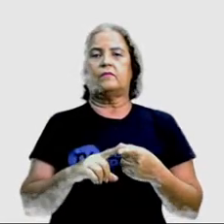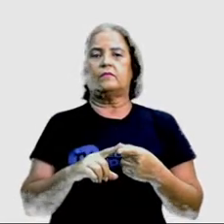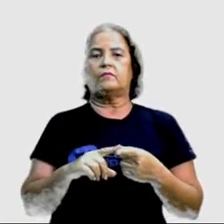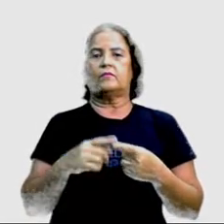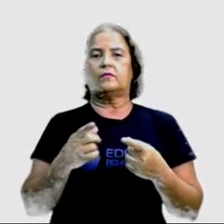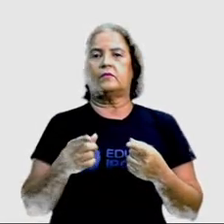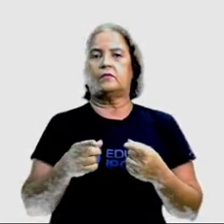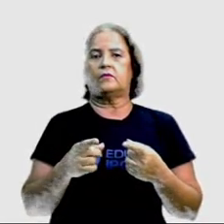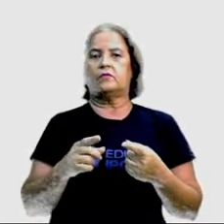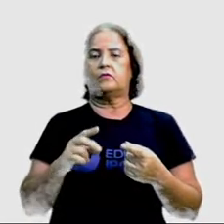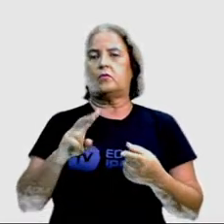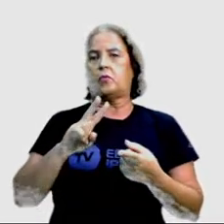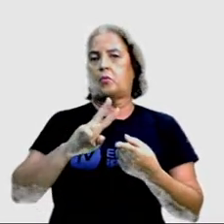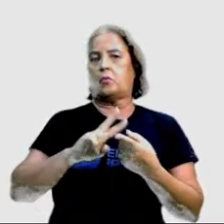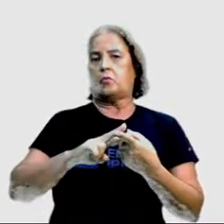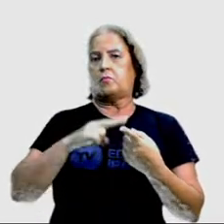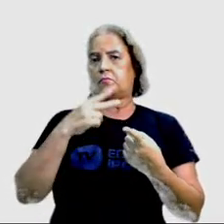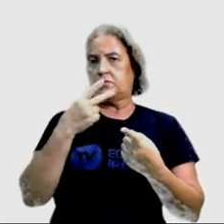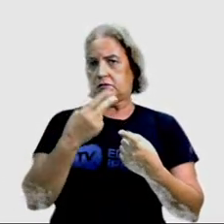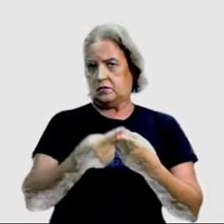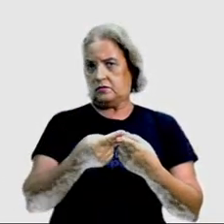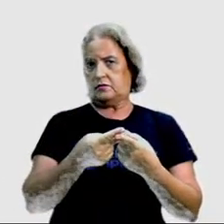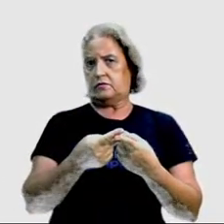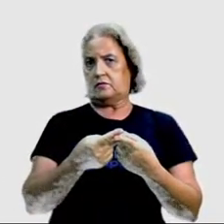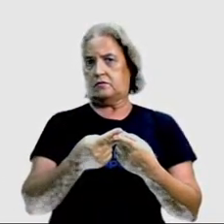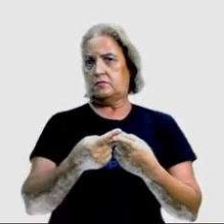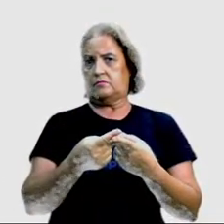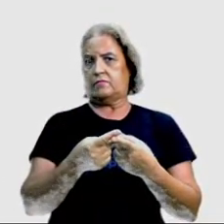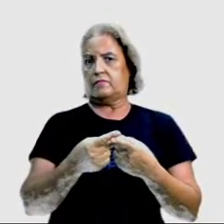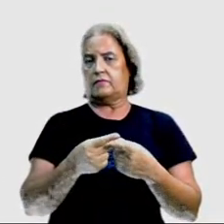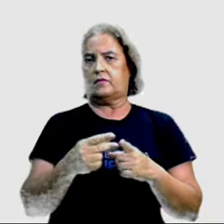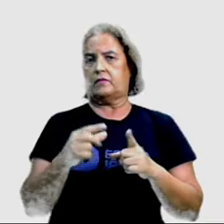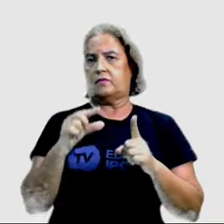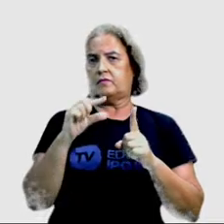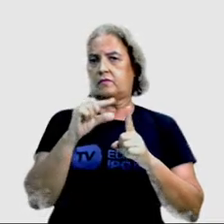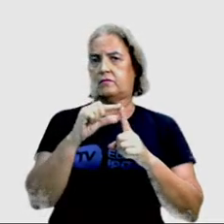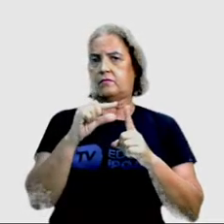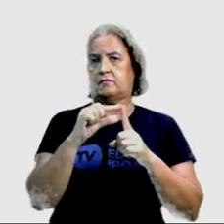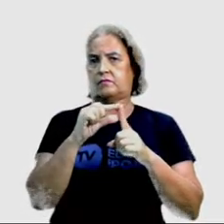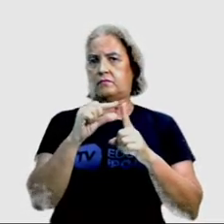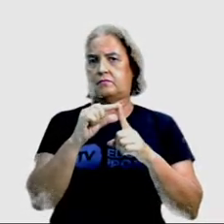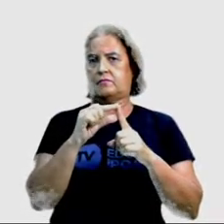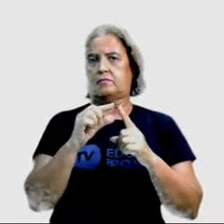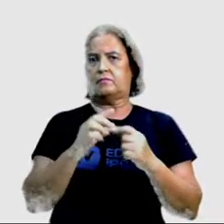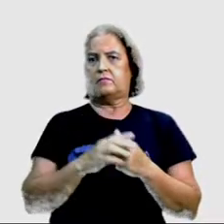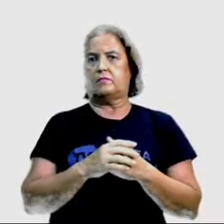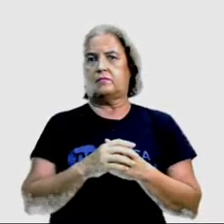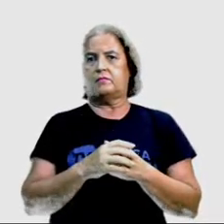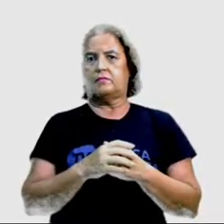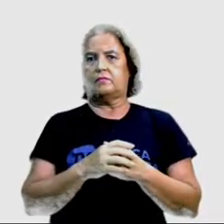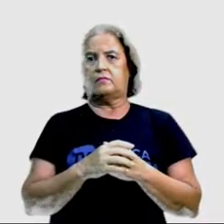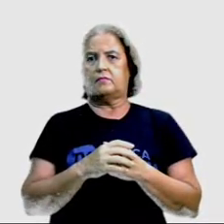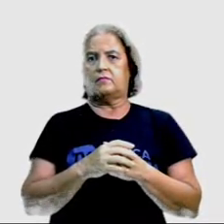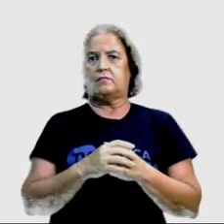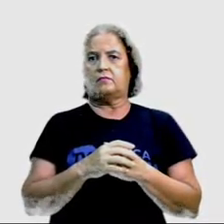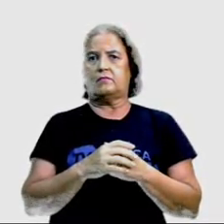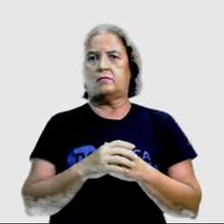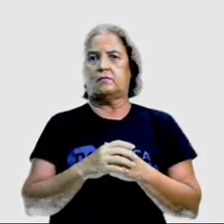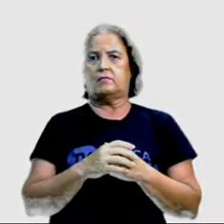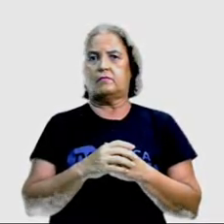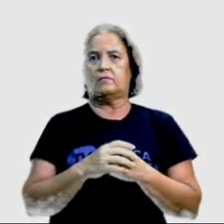de duplicação. Nós temos a palavra aqui, literal, que